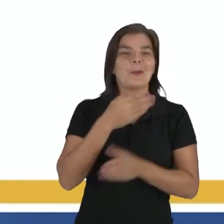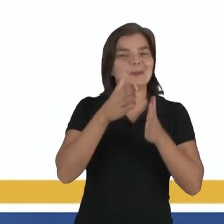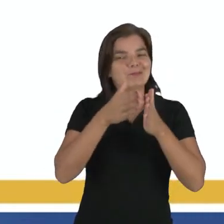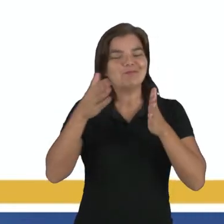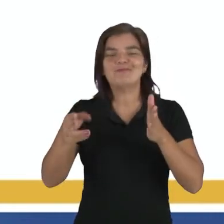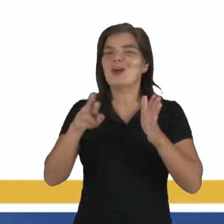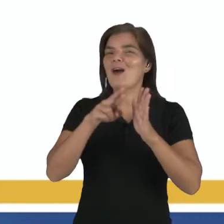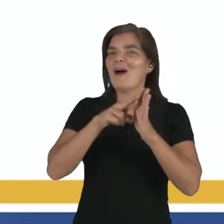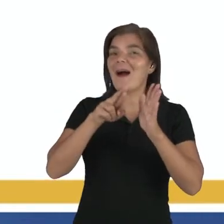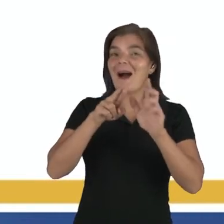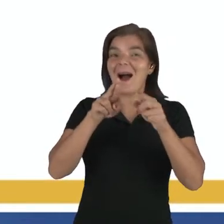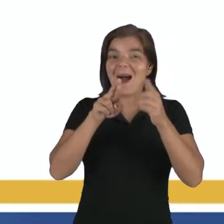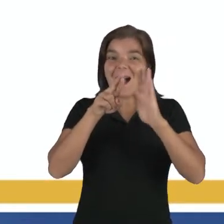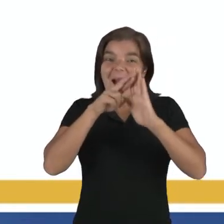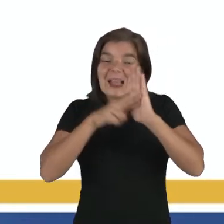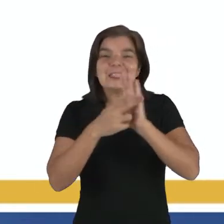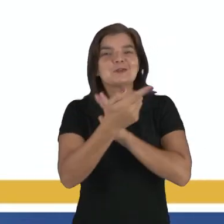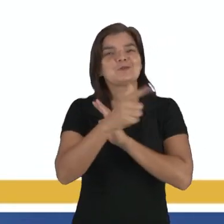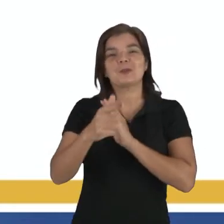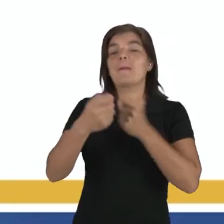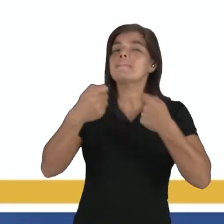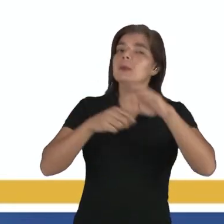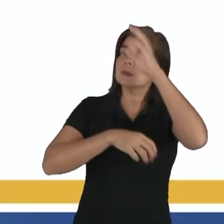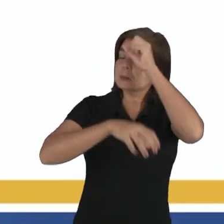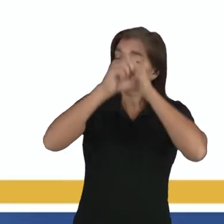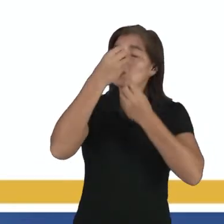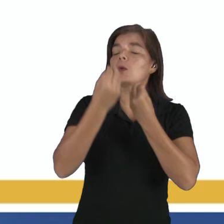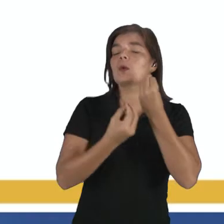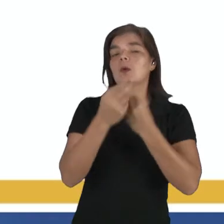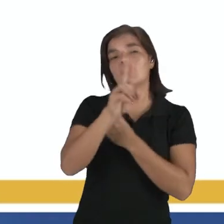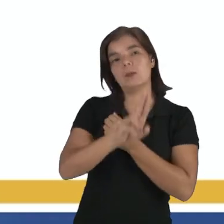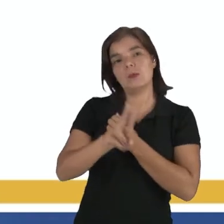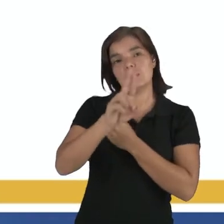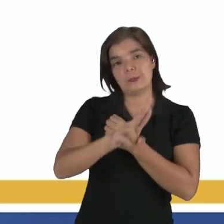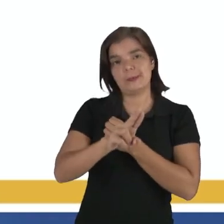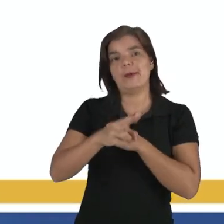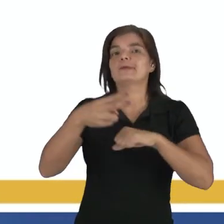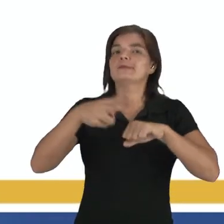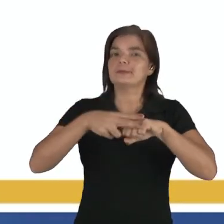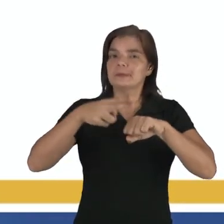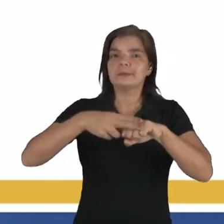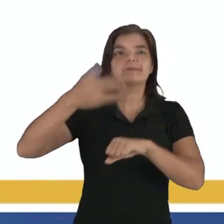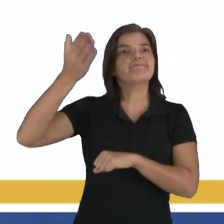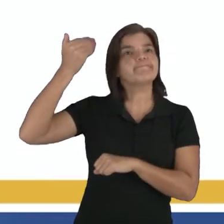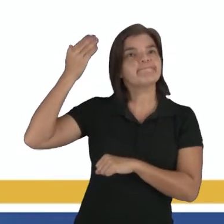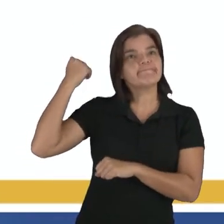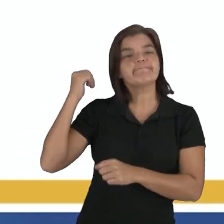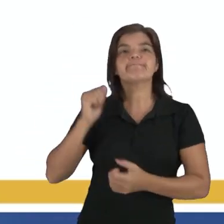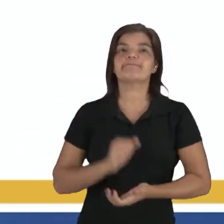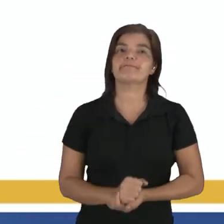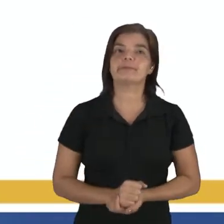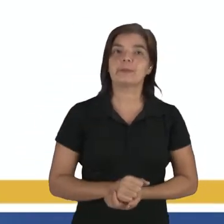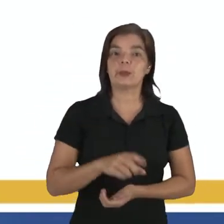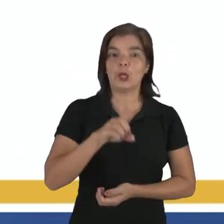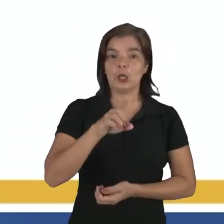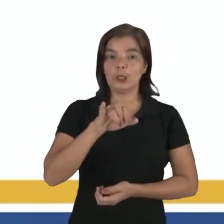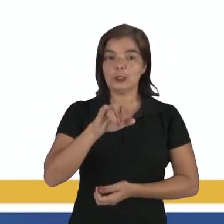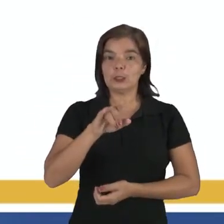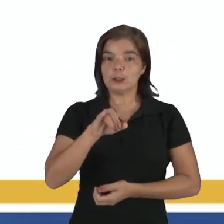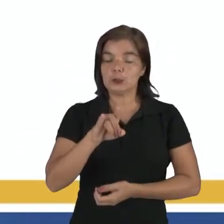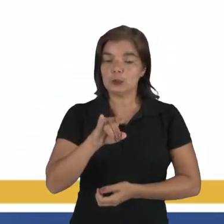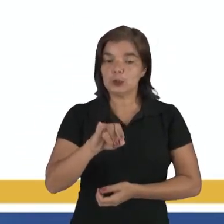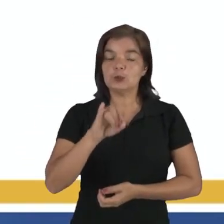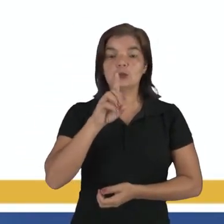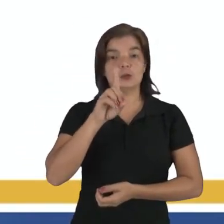seguem nenhuma regra. Então, nós temos que aprender como usar esses verbos no passado. Observem aí. Did you write